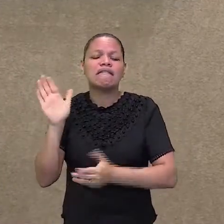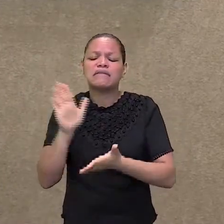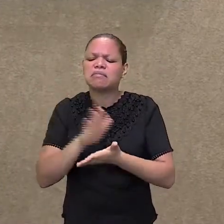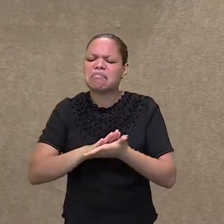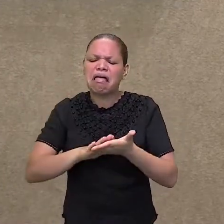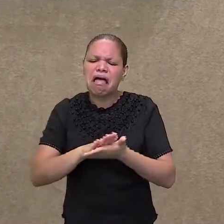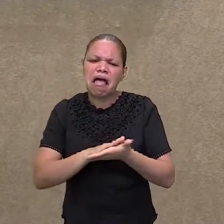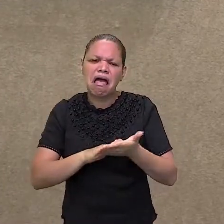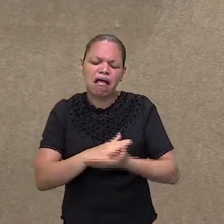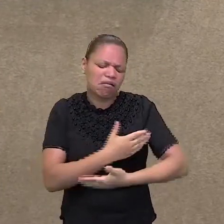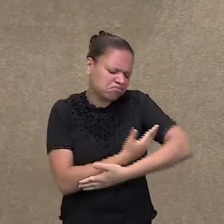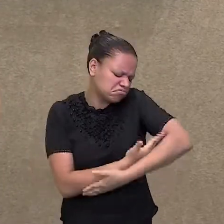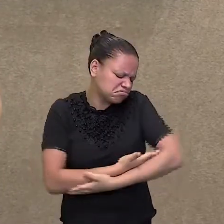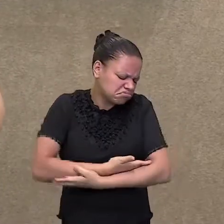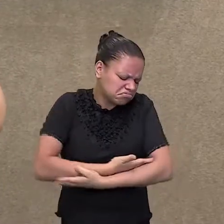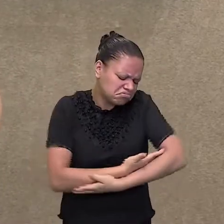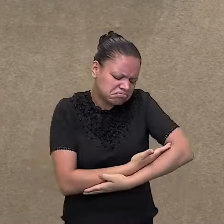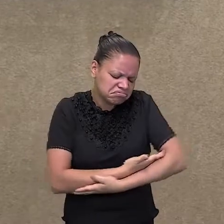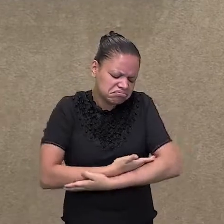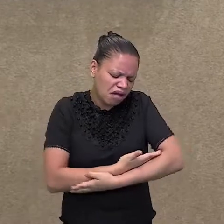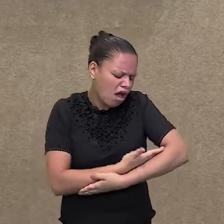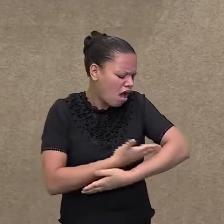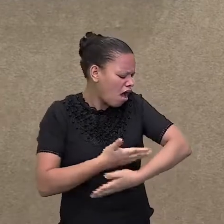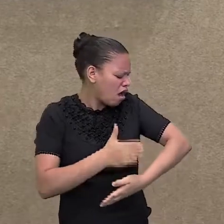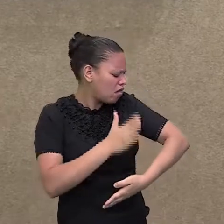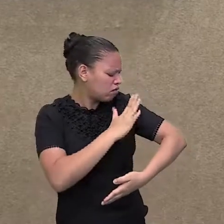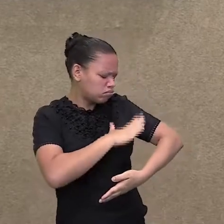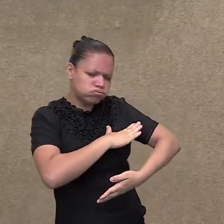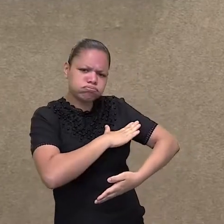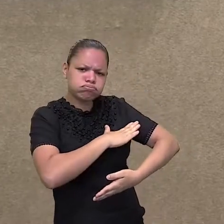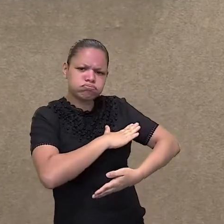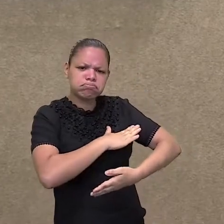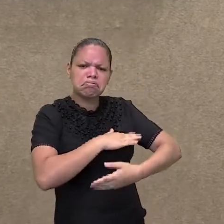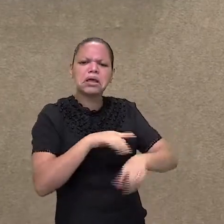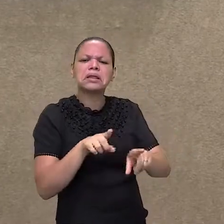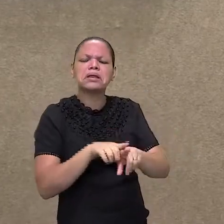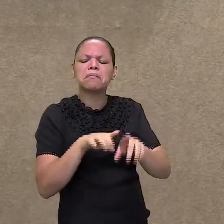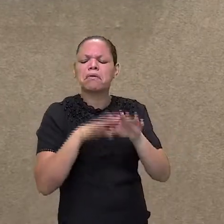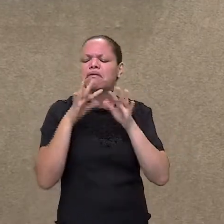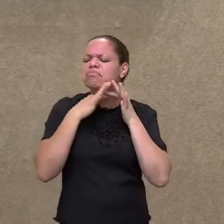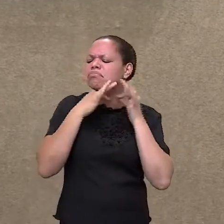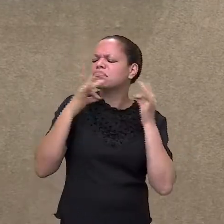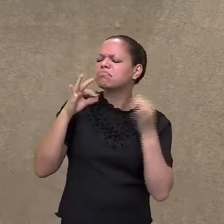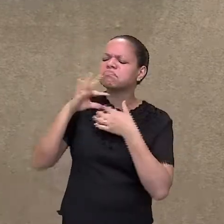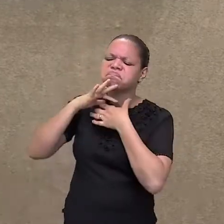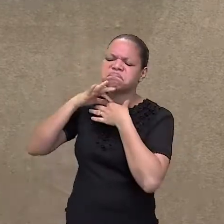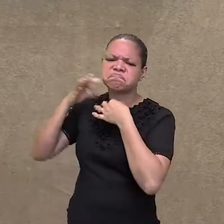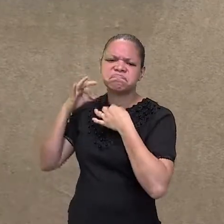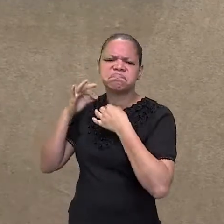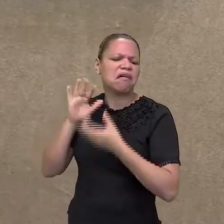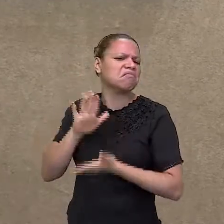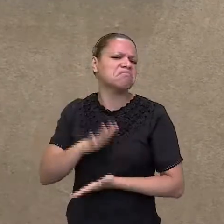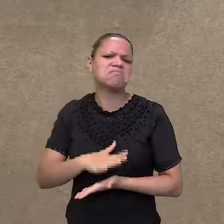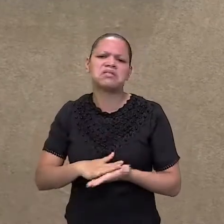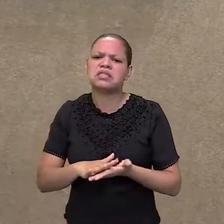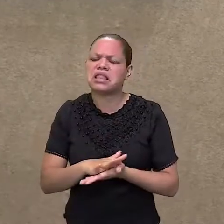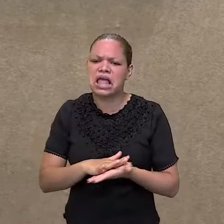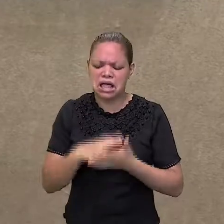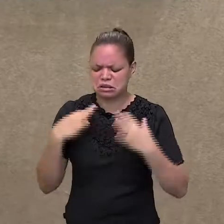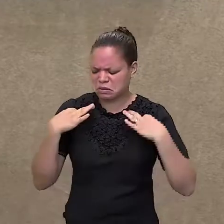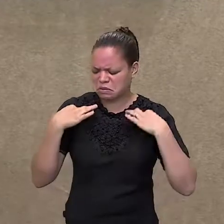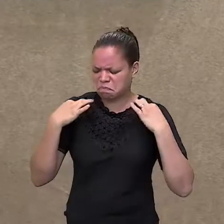de fralda, nem em forma de acessório de moda, o tecido,